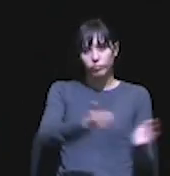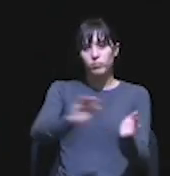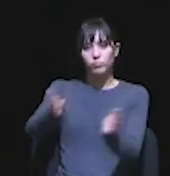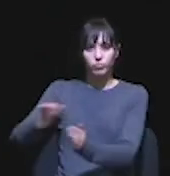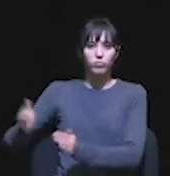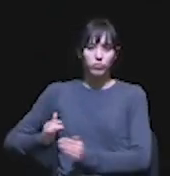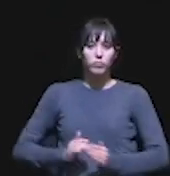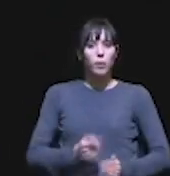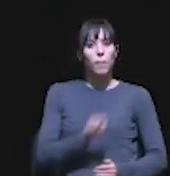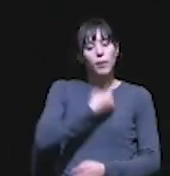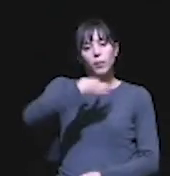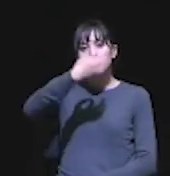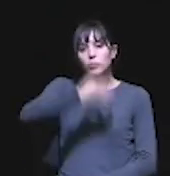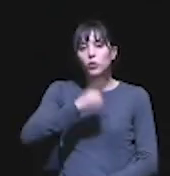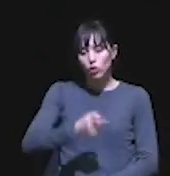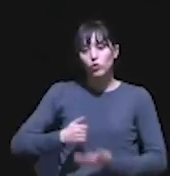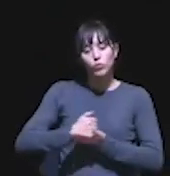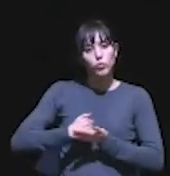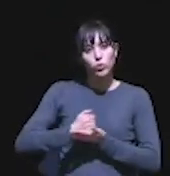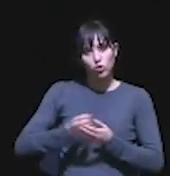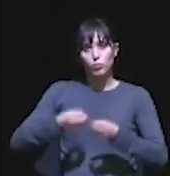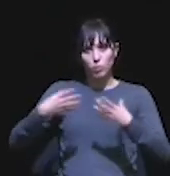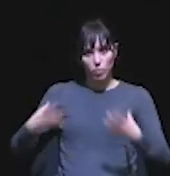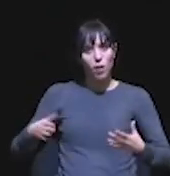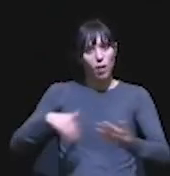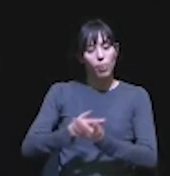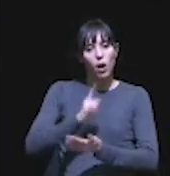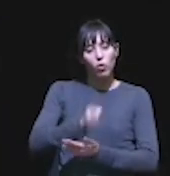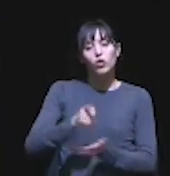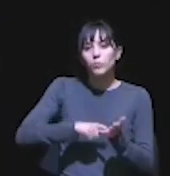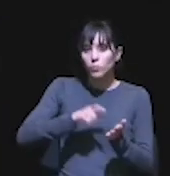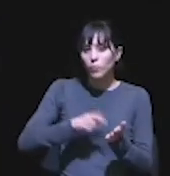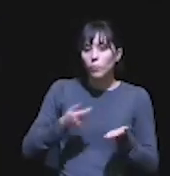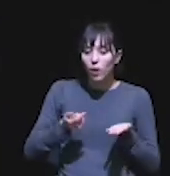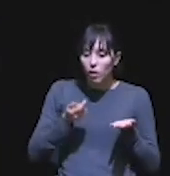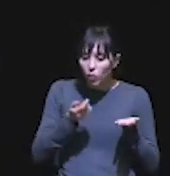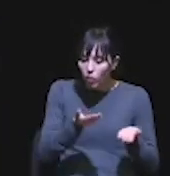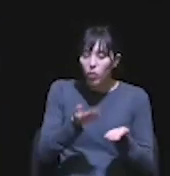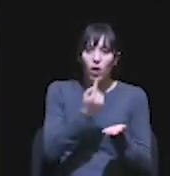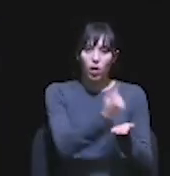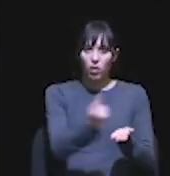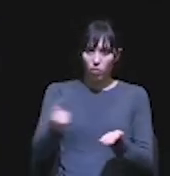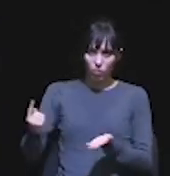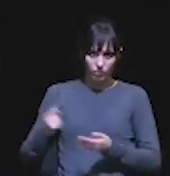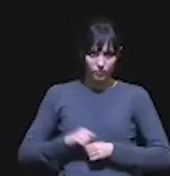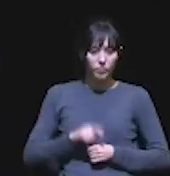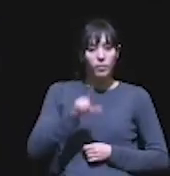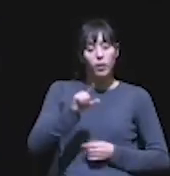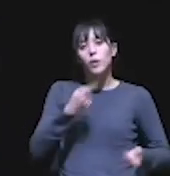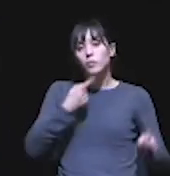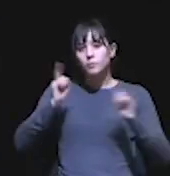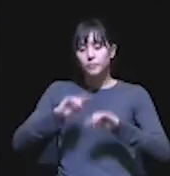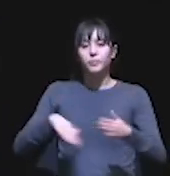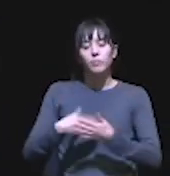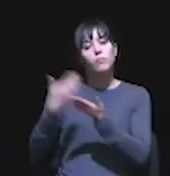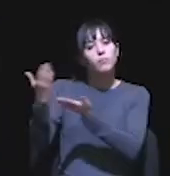Temos de garantir que há muito mais assistentes operacionais nas escolas, de modo a assegurar as necessidades e acompanhamento de cada um dos alunos. E temos de voltar a